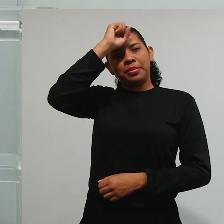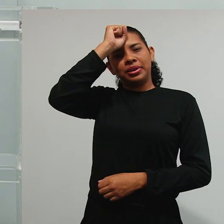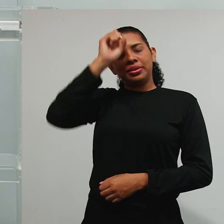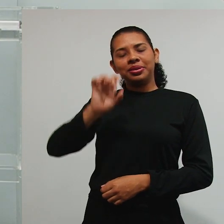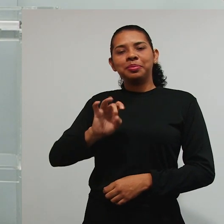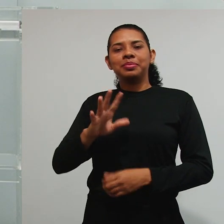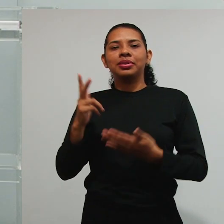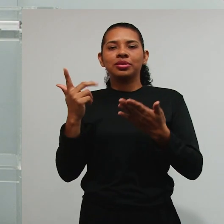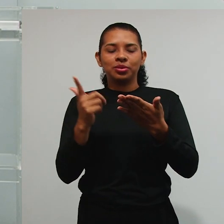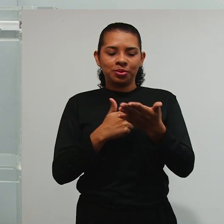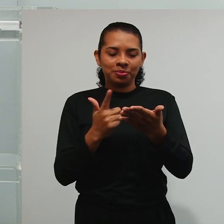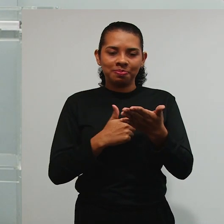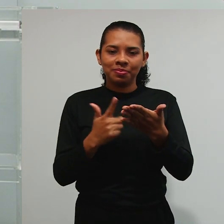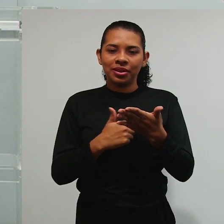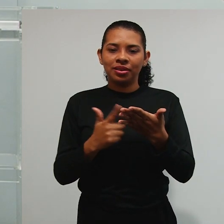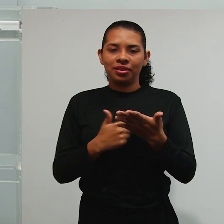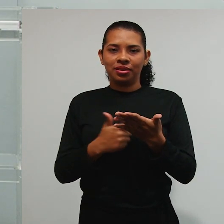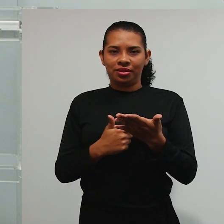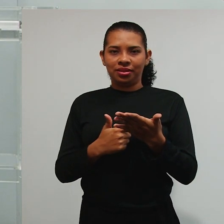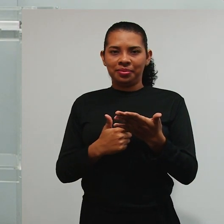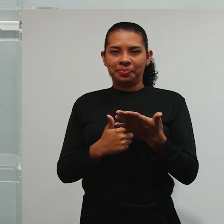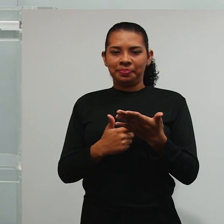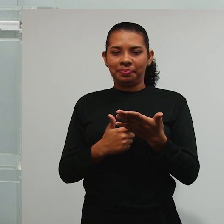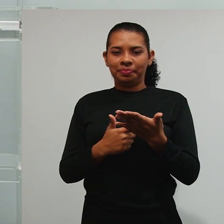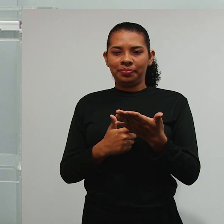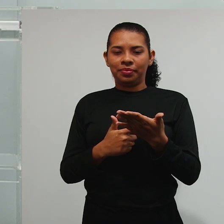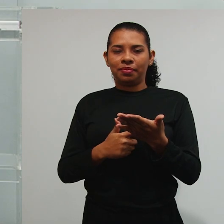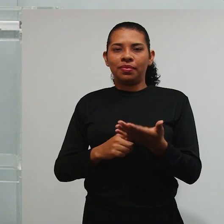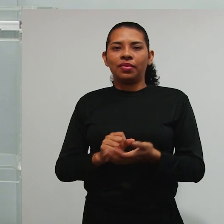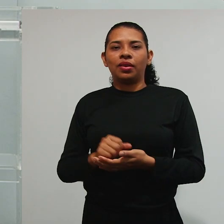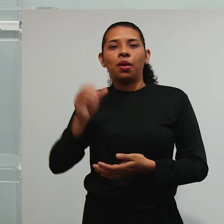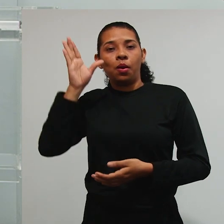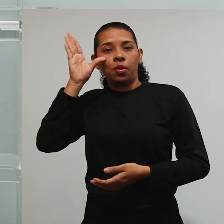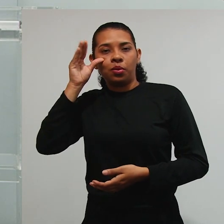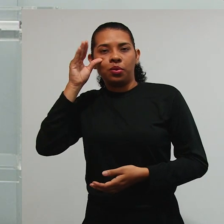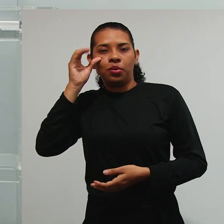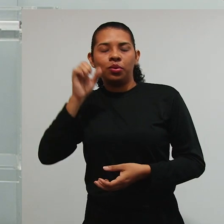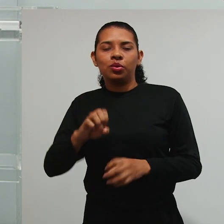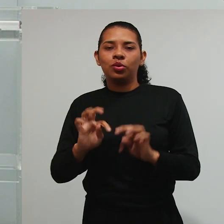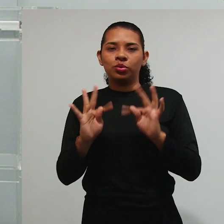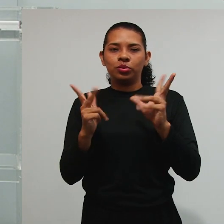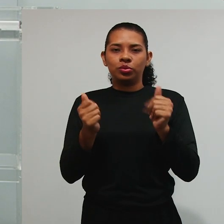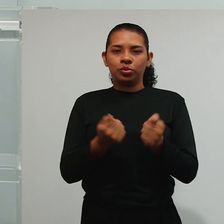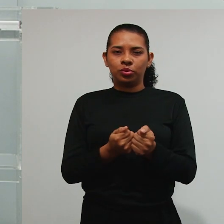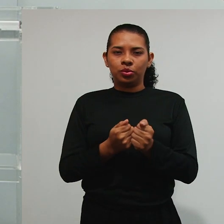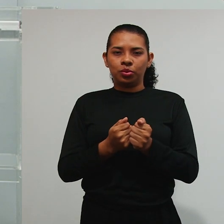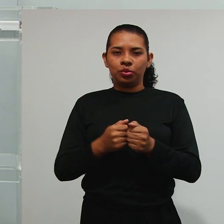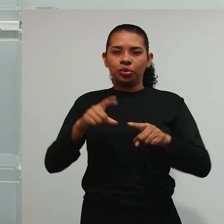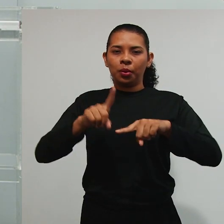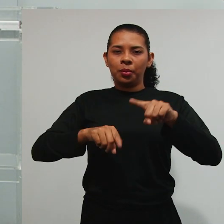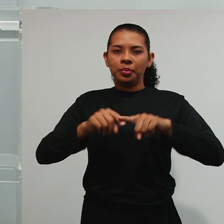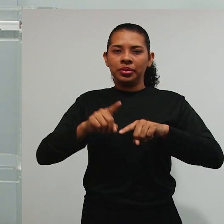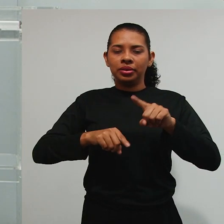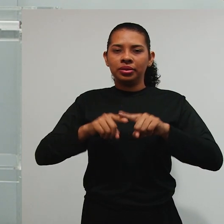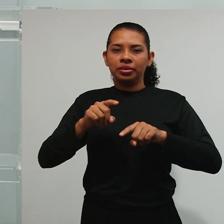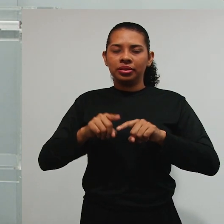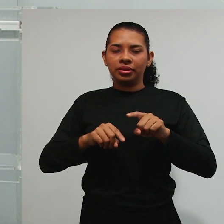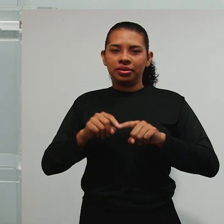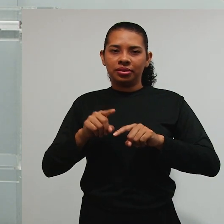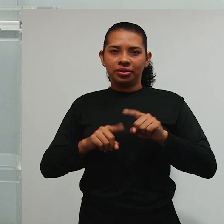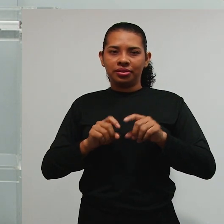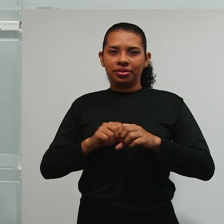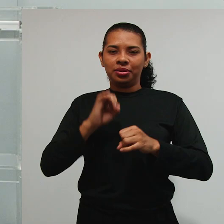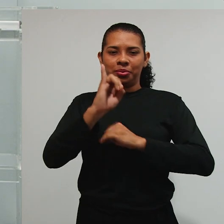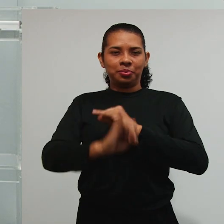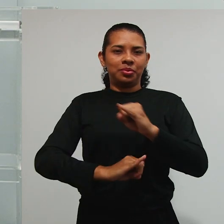vai lá e lê. Porque aqui a gente trouxe generalizações. Curioso, o material está disponível no ambiente virtual, está disponível no